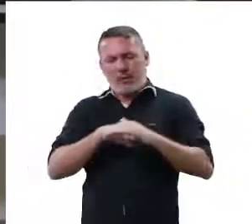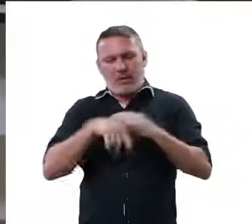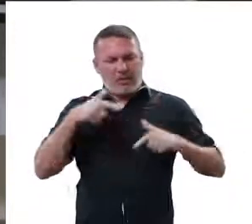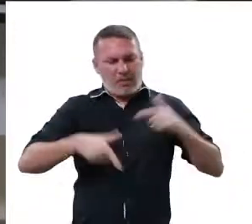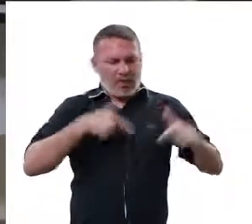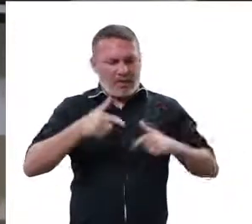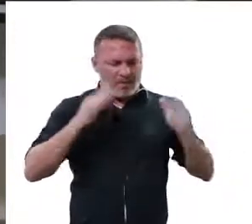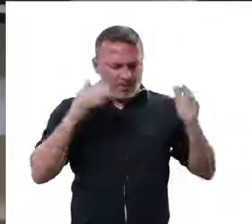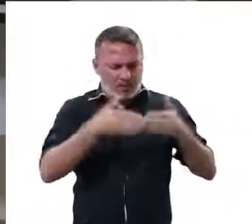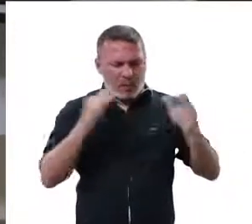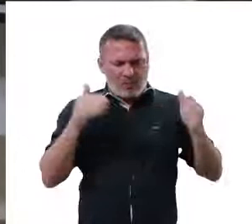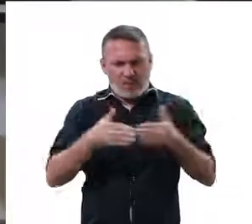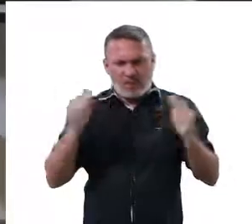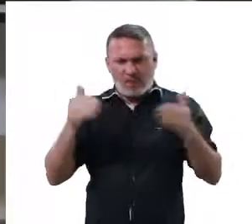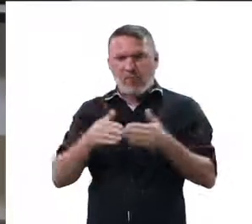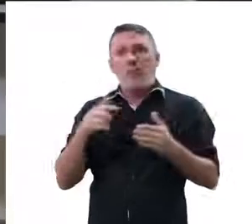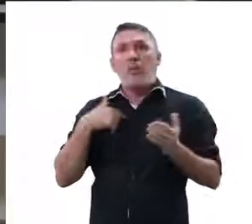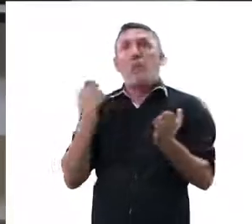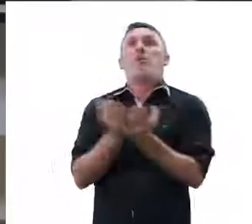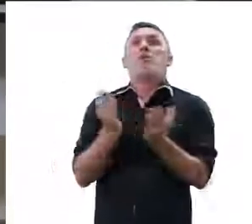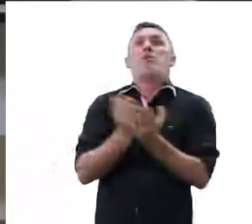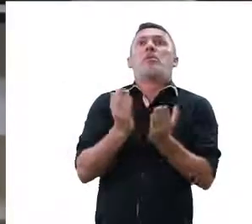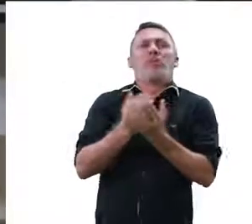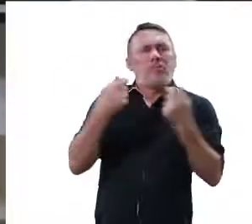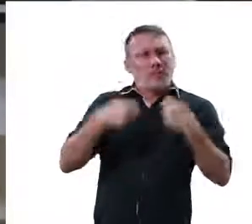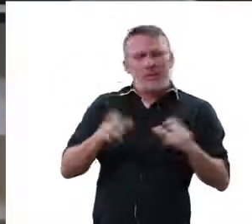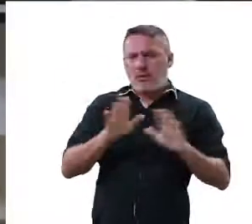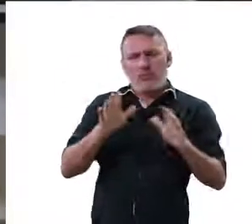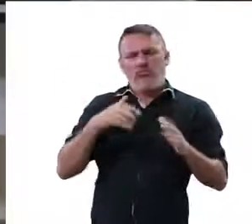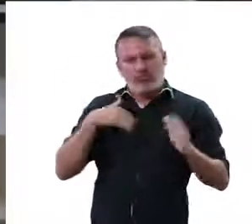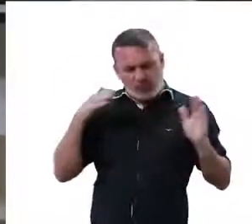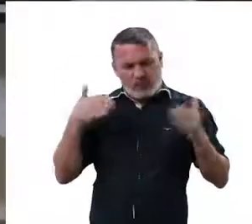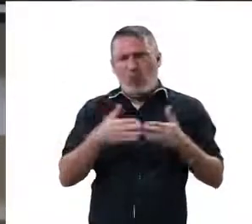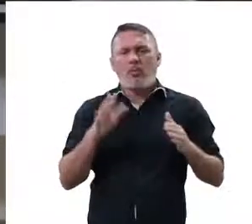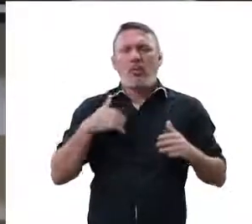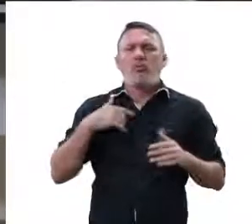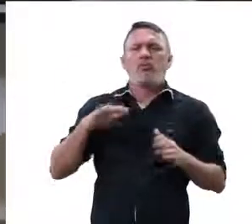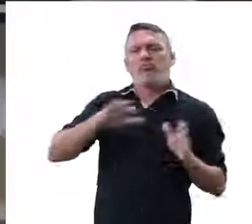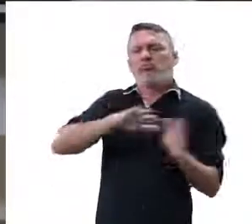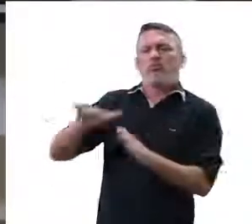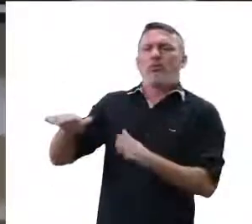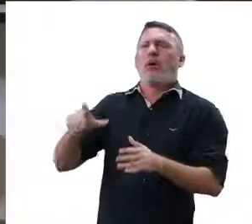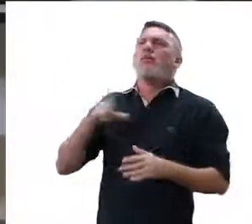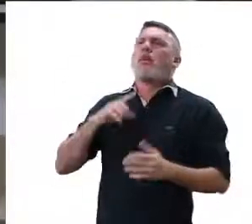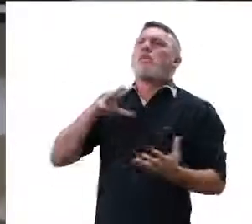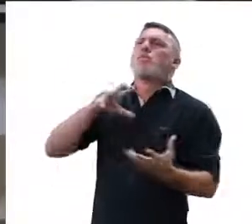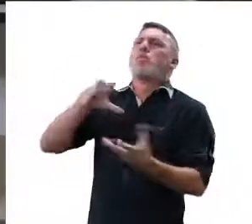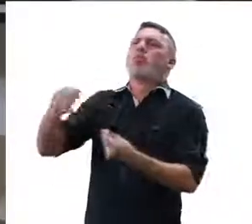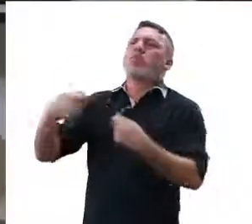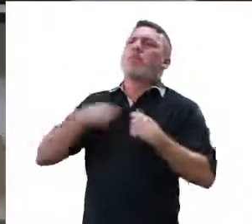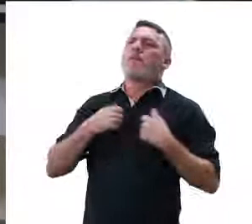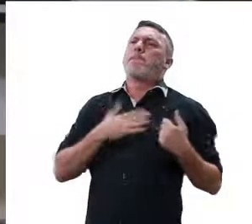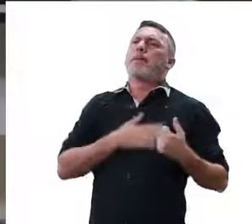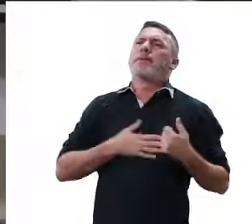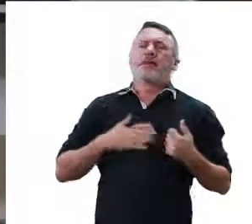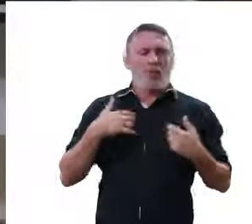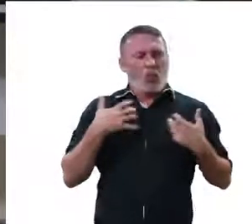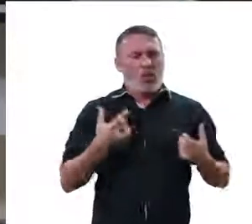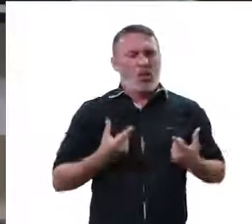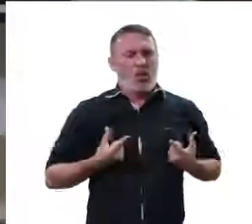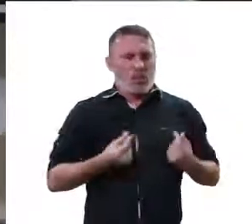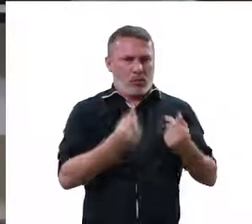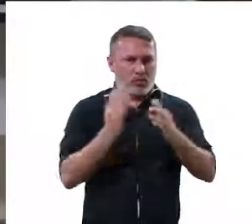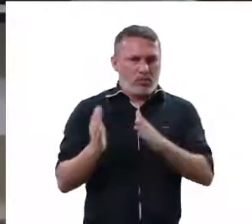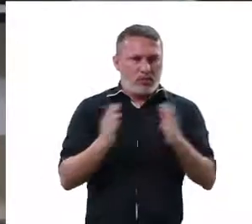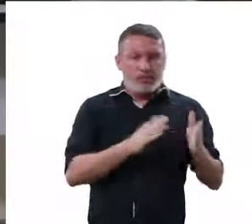ao trabalho. Mesmo que eu não me converta ao protestantismo calvinista. Não, eu abdico desses prazeres mundanos porque